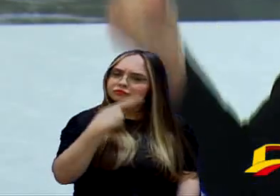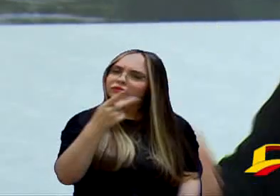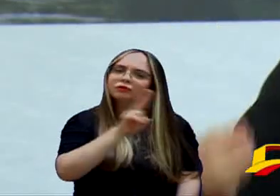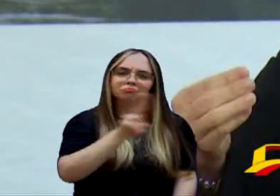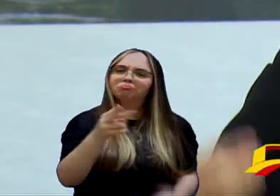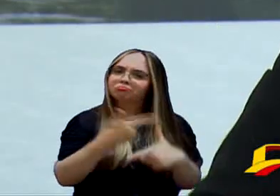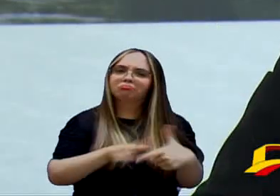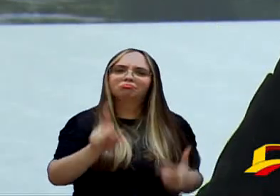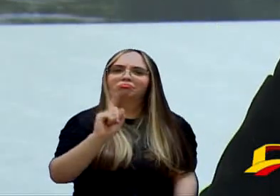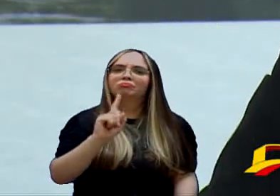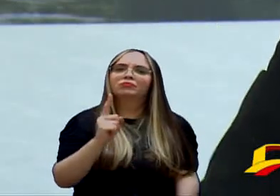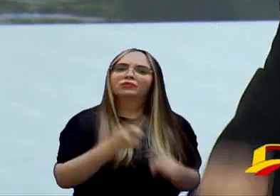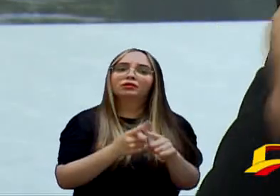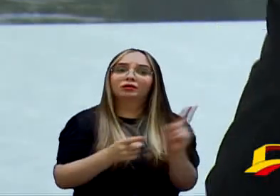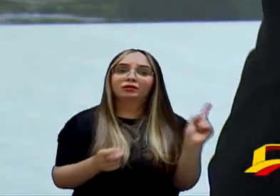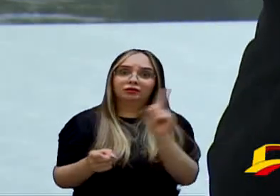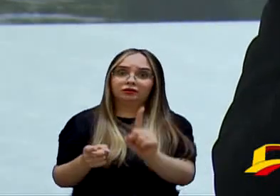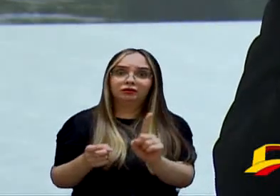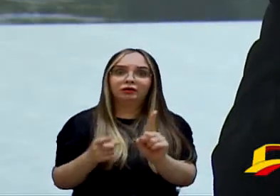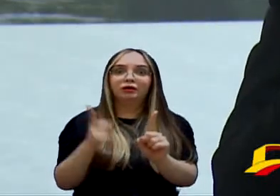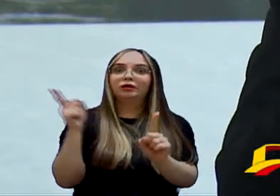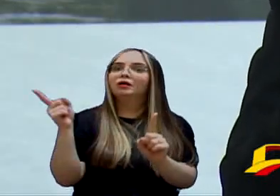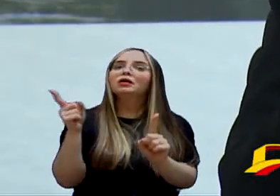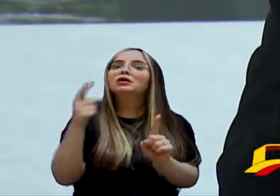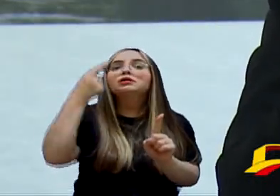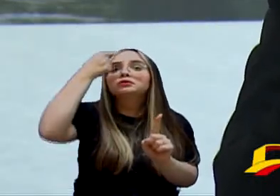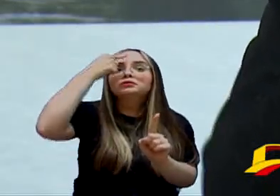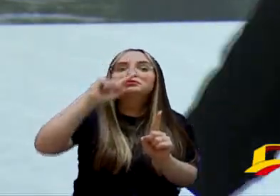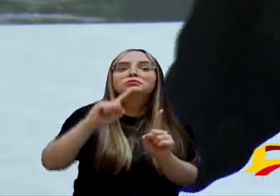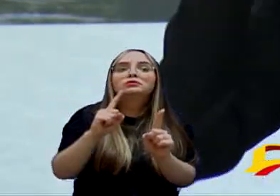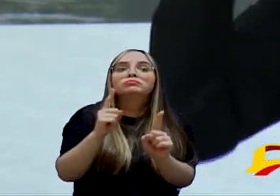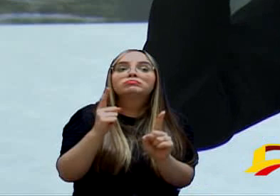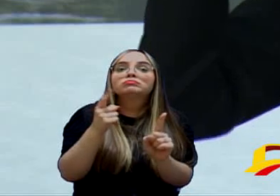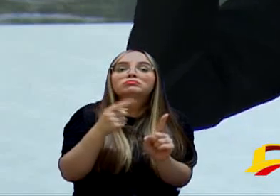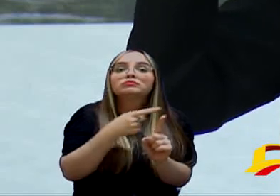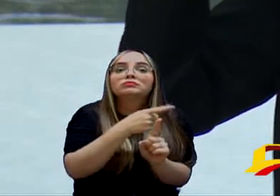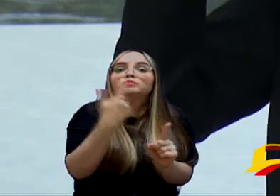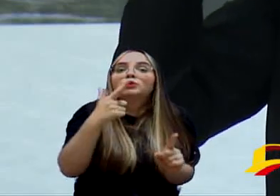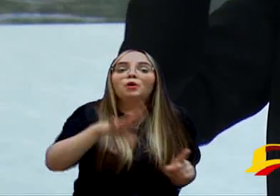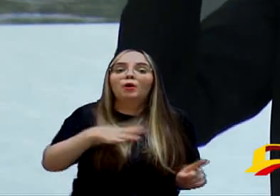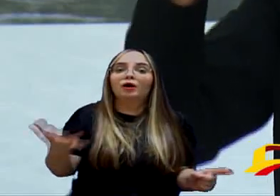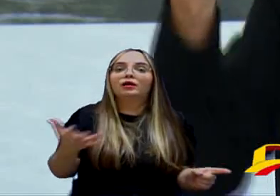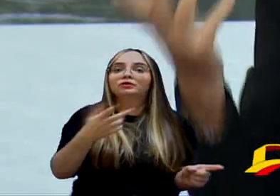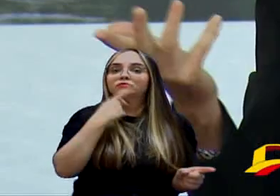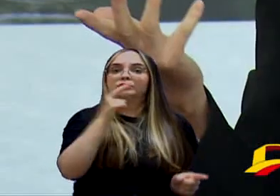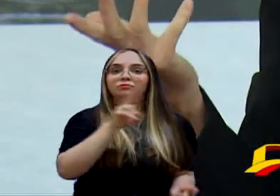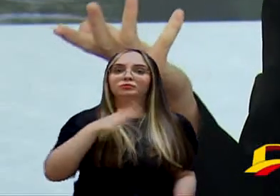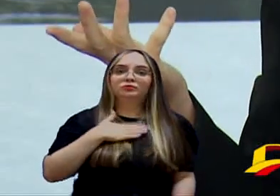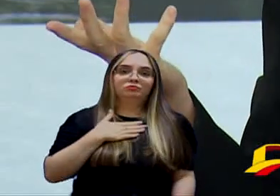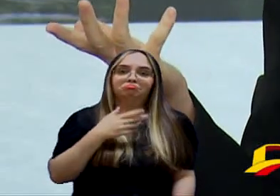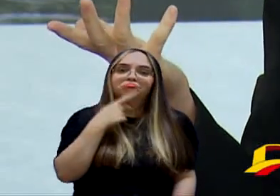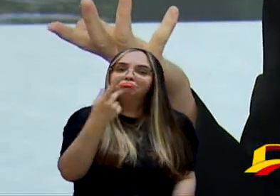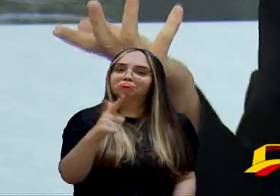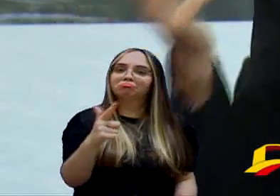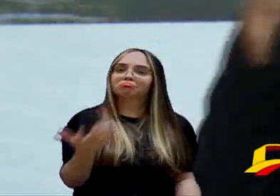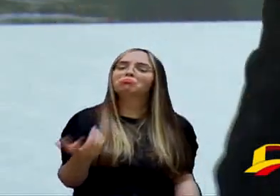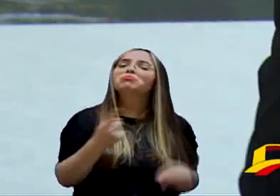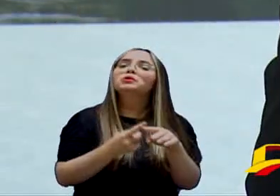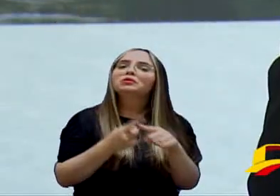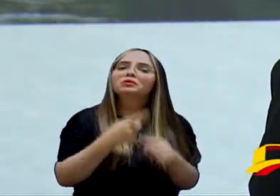vereador quando ele vem na Tribuna ele não sabe ele não tem coragem de falar o meu nome